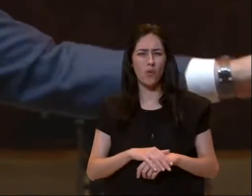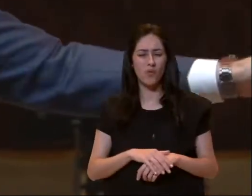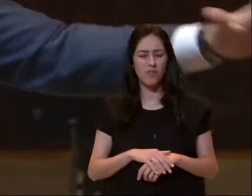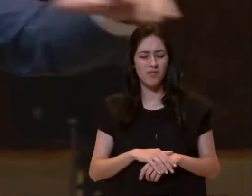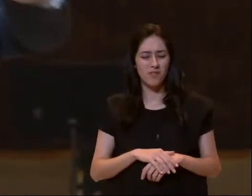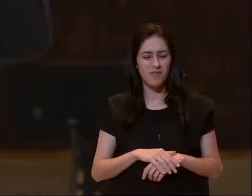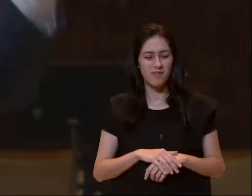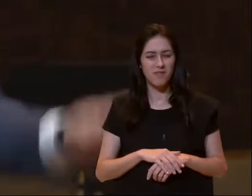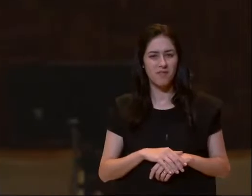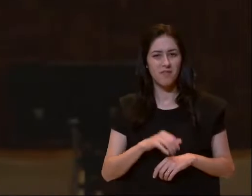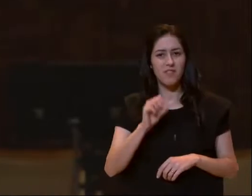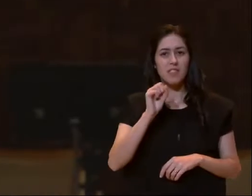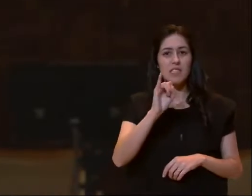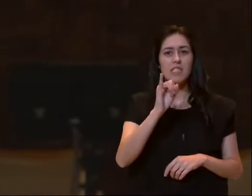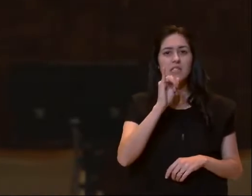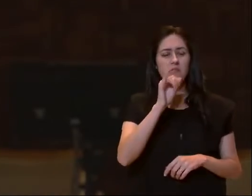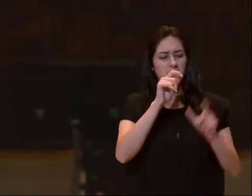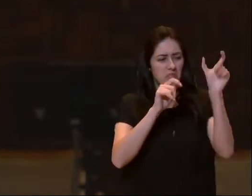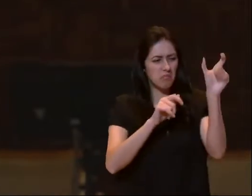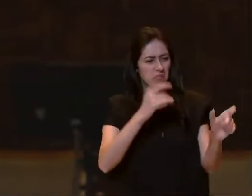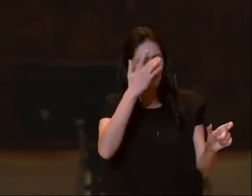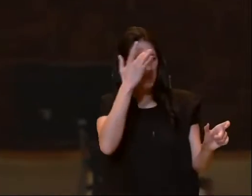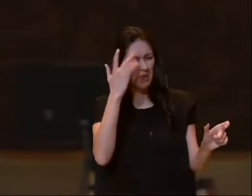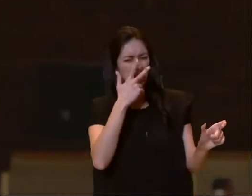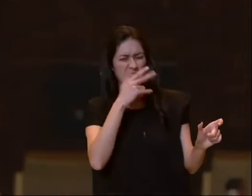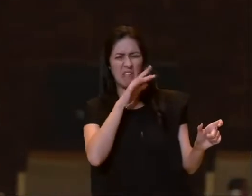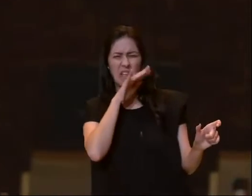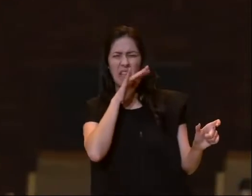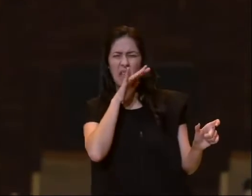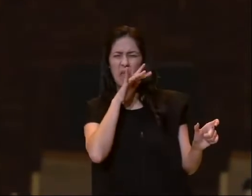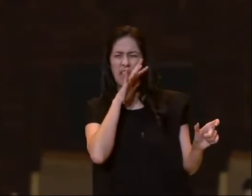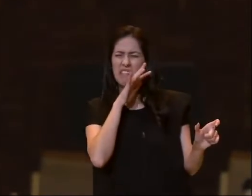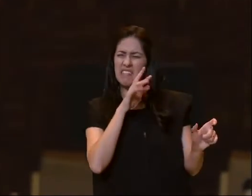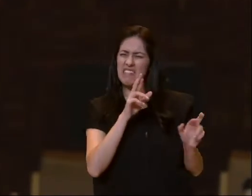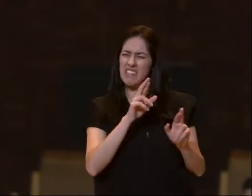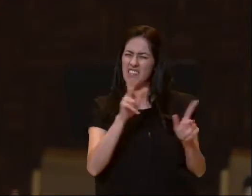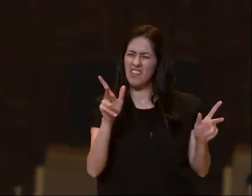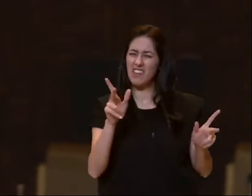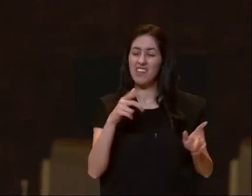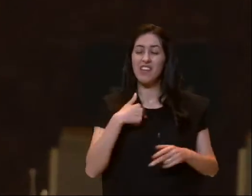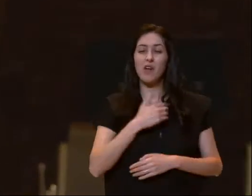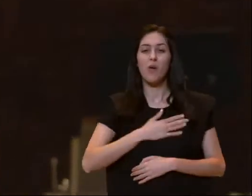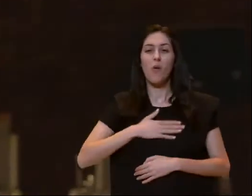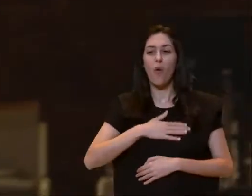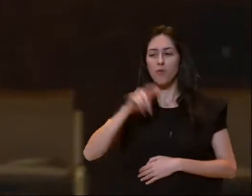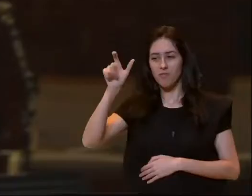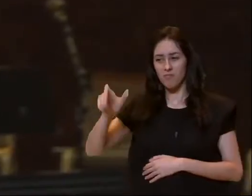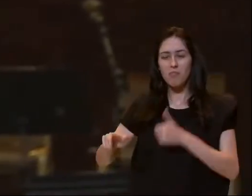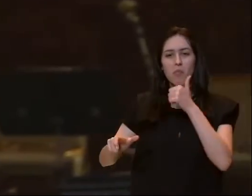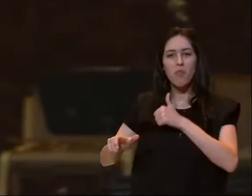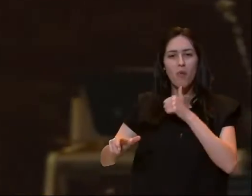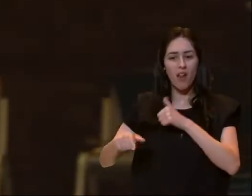boa da onde parece que não tem. Eu gosto da irmã Eli aqui da igreja.